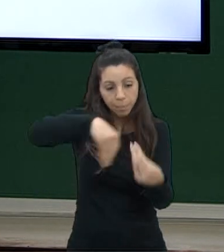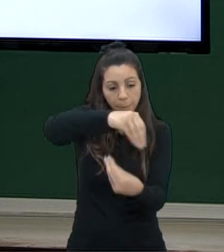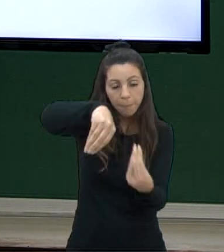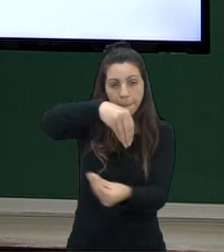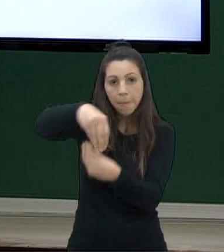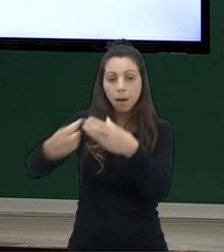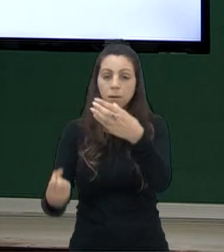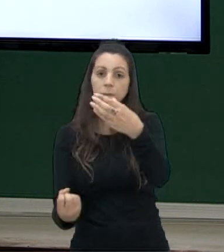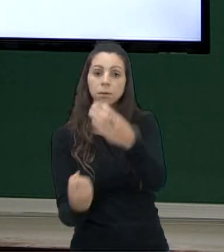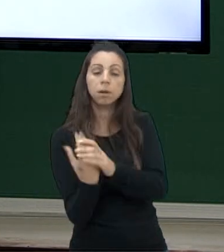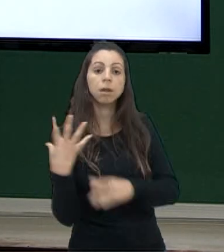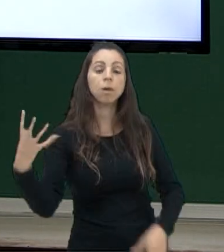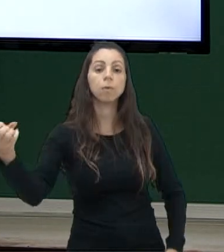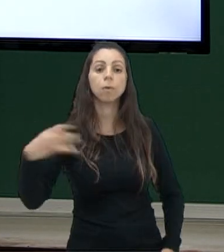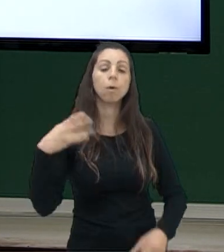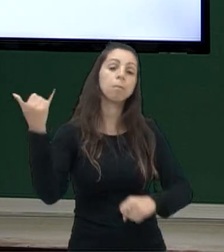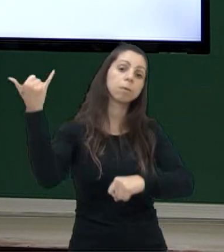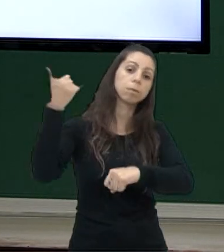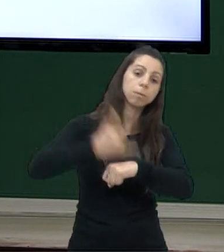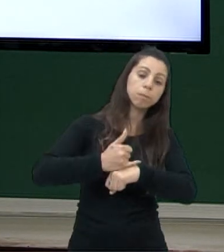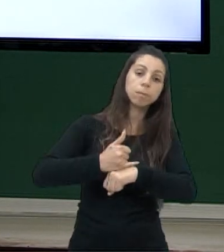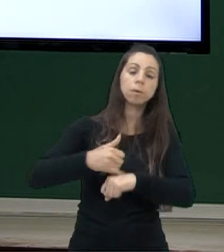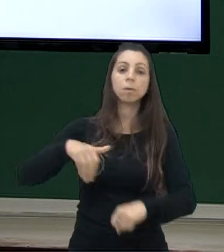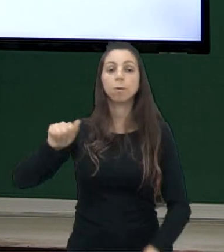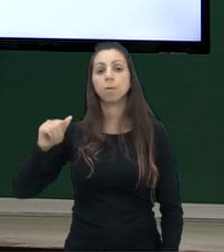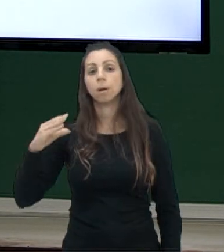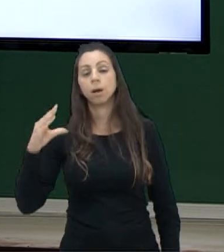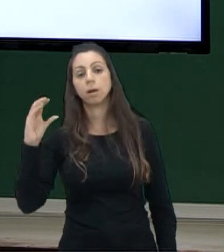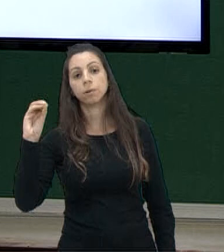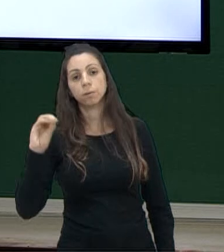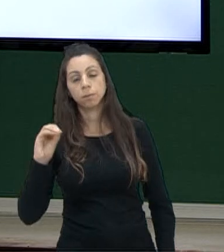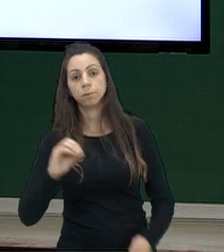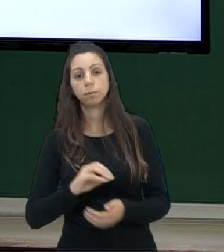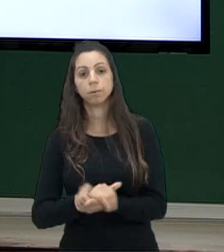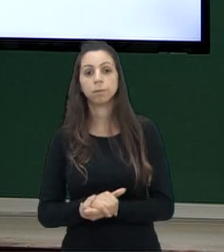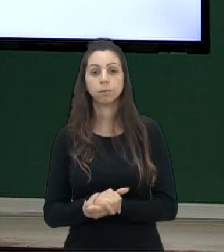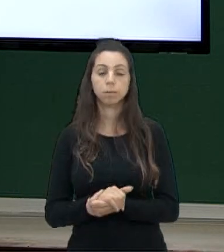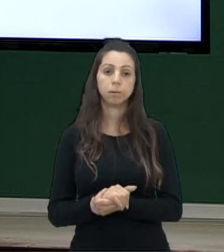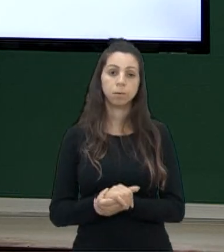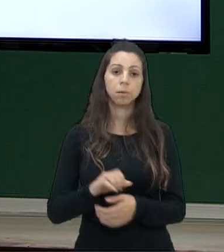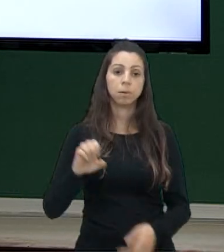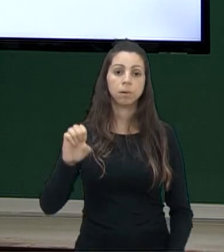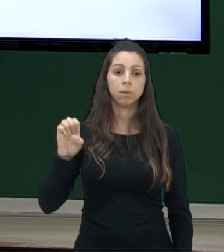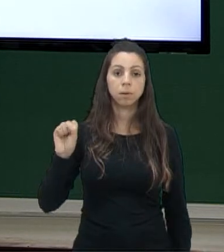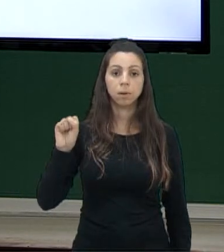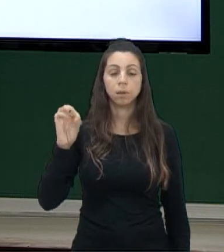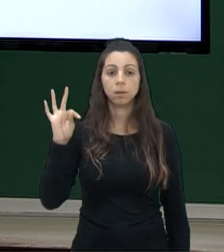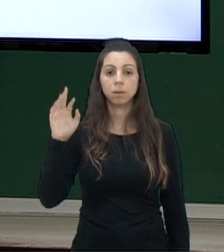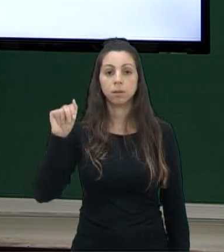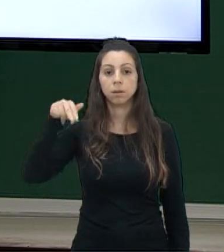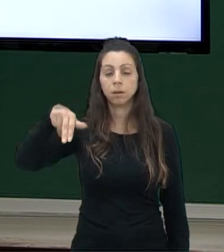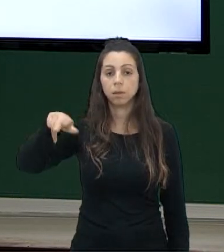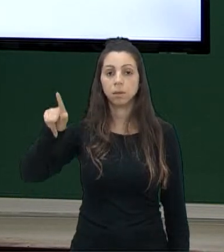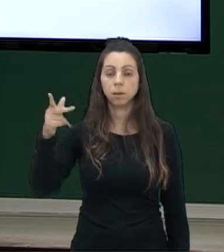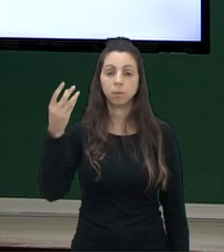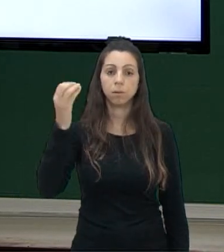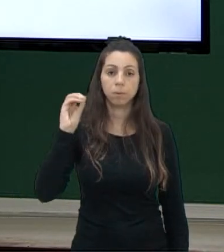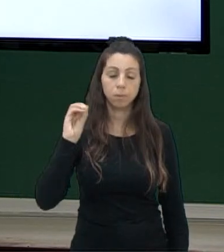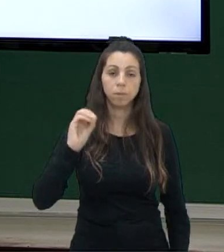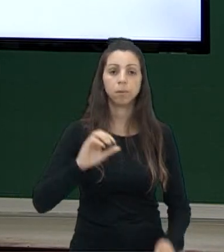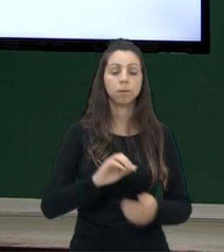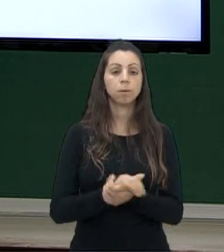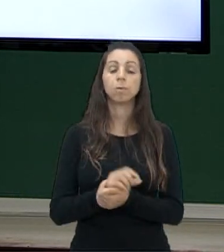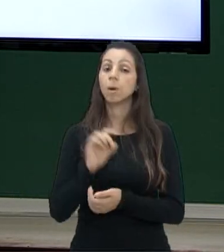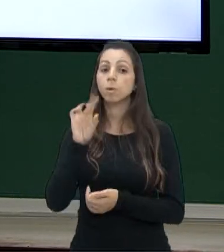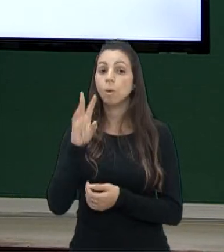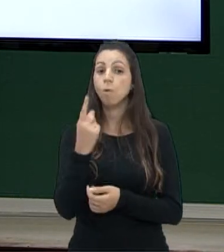novo minério, a exemplo do ferro, do aço, o estanho, são exemplos de ligas metálicas, porque não é um